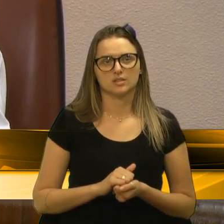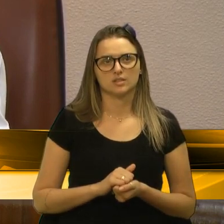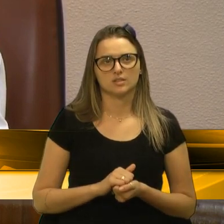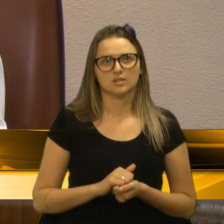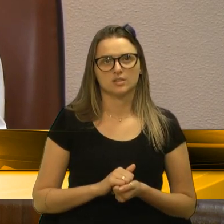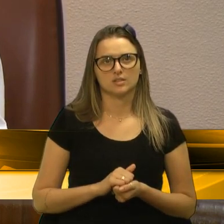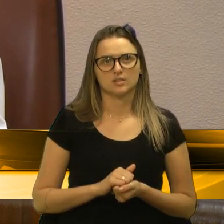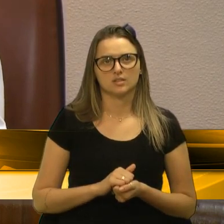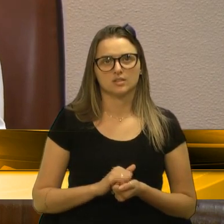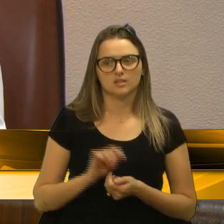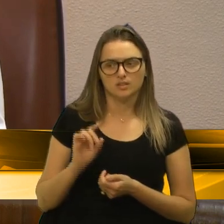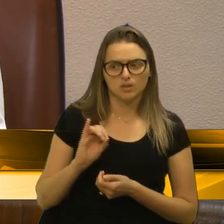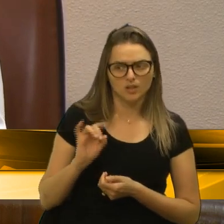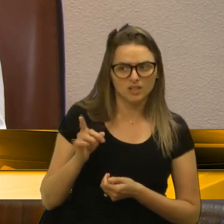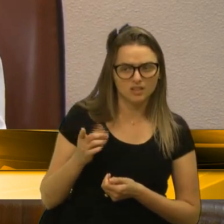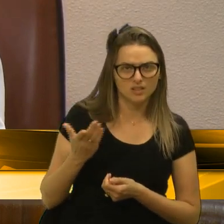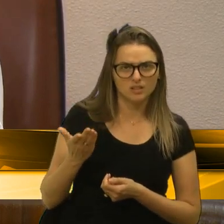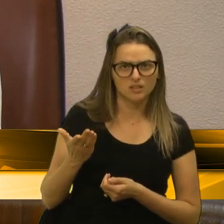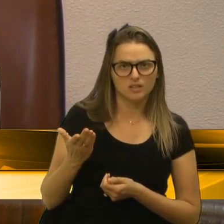Oi?